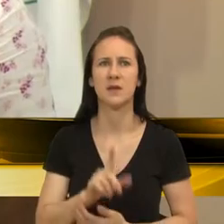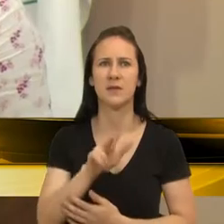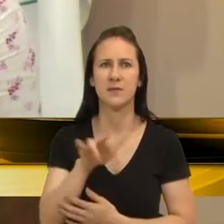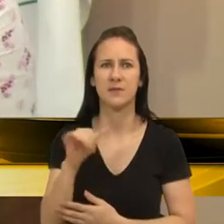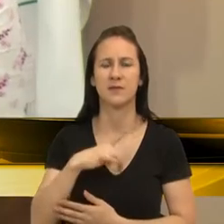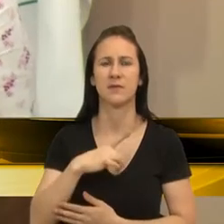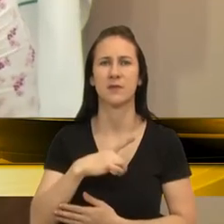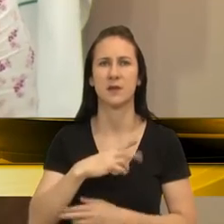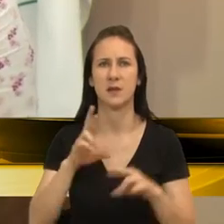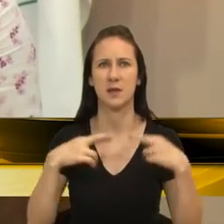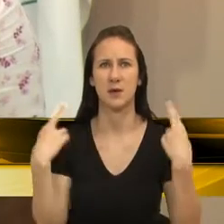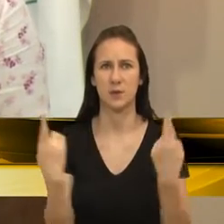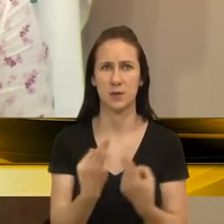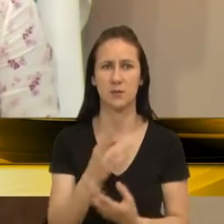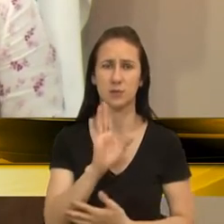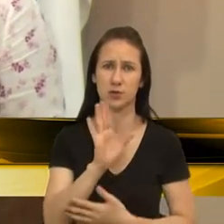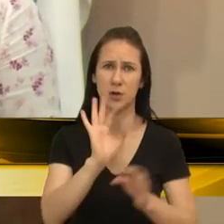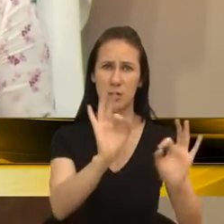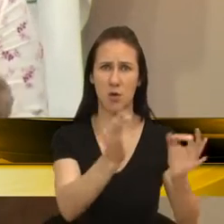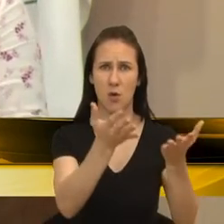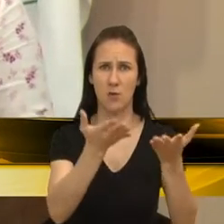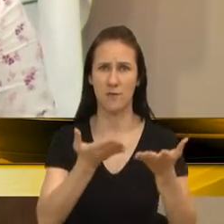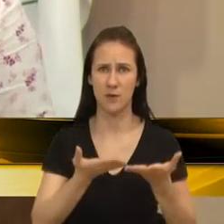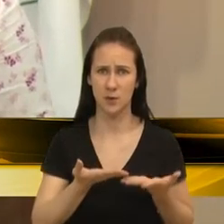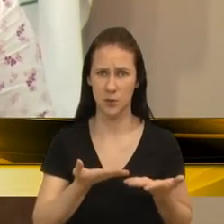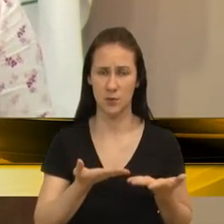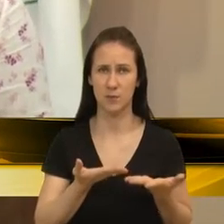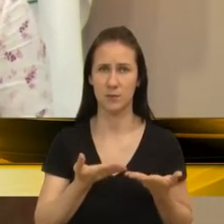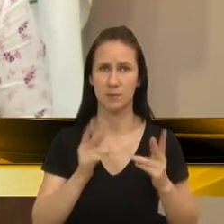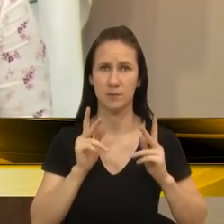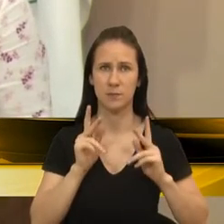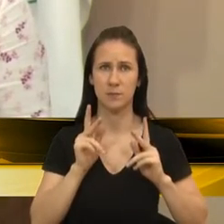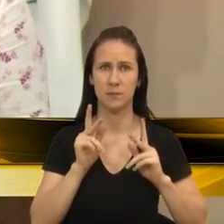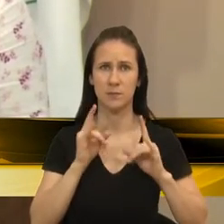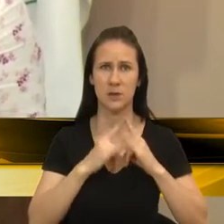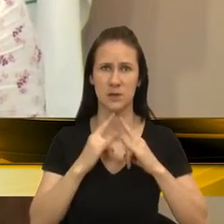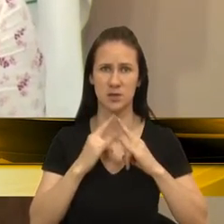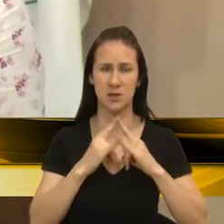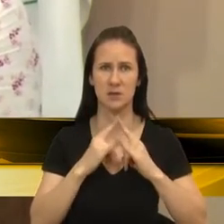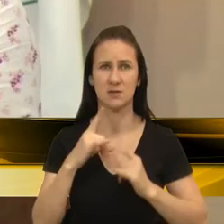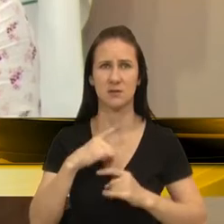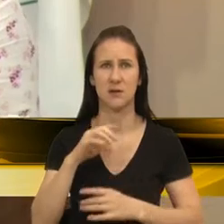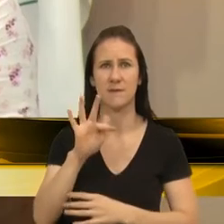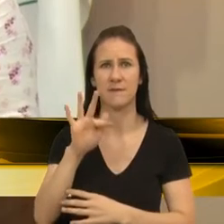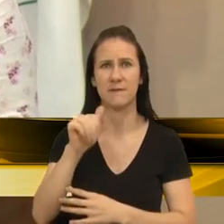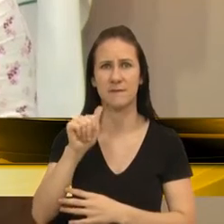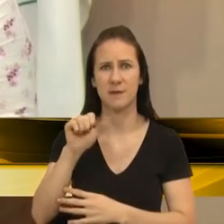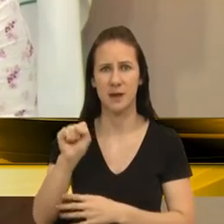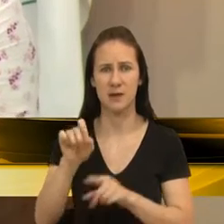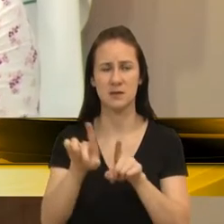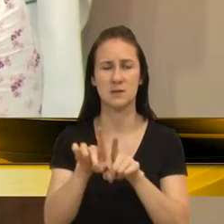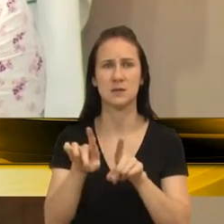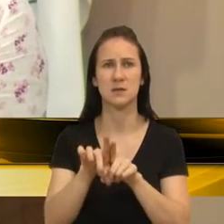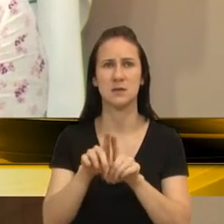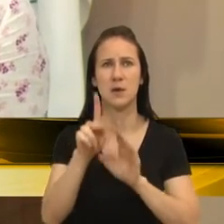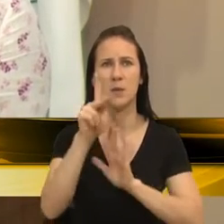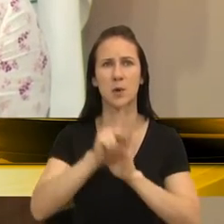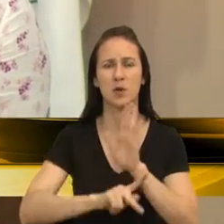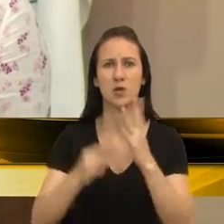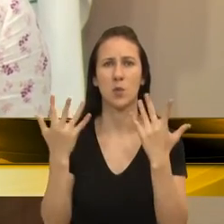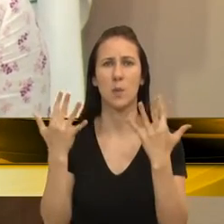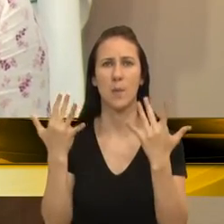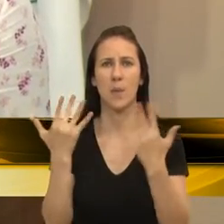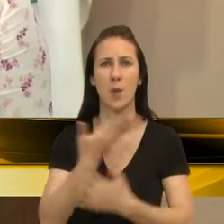reunião. A gente já convidou várias entidades, entre elas, a gente tem a FAS, o projeto, então, Mão Amiga, que é